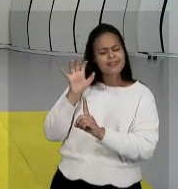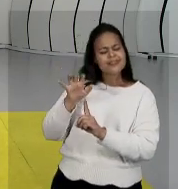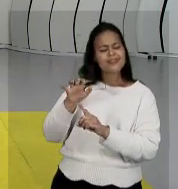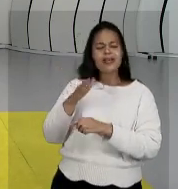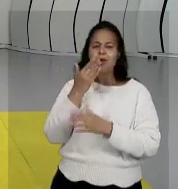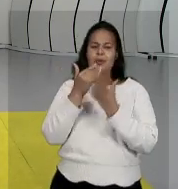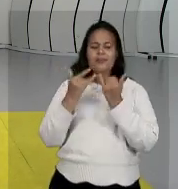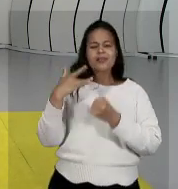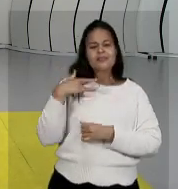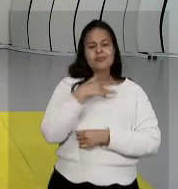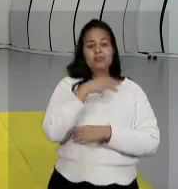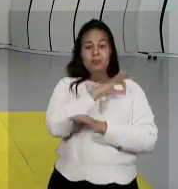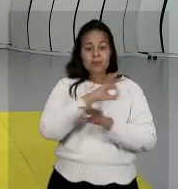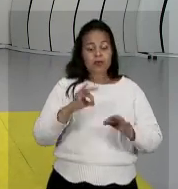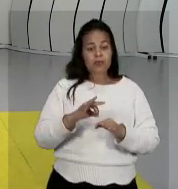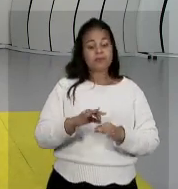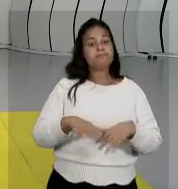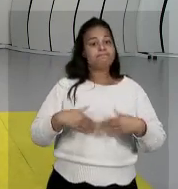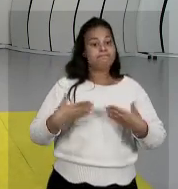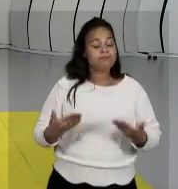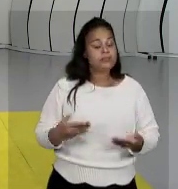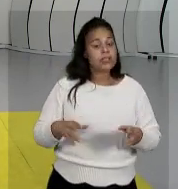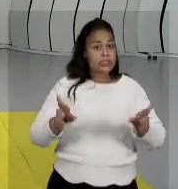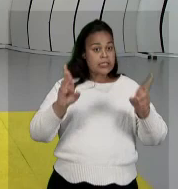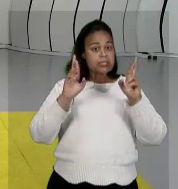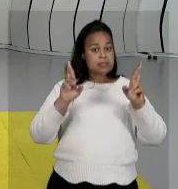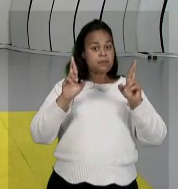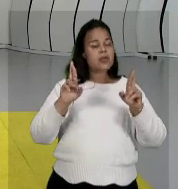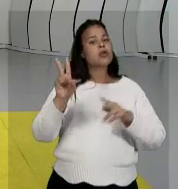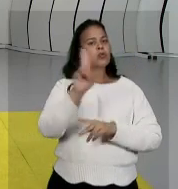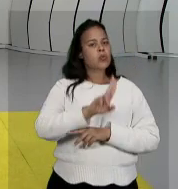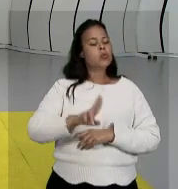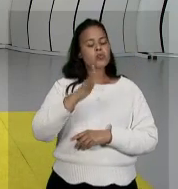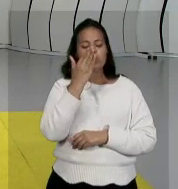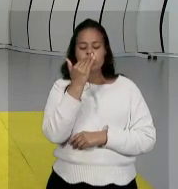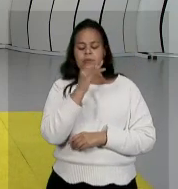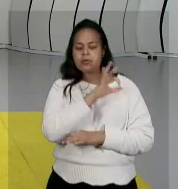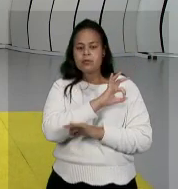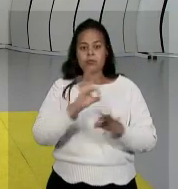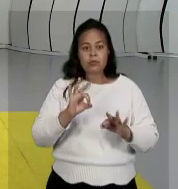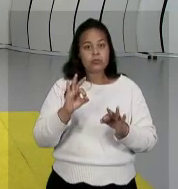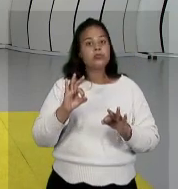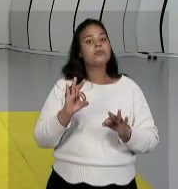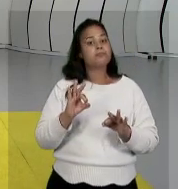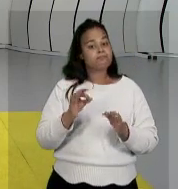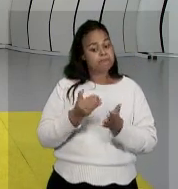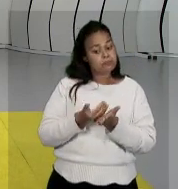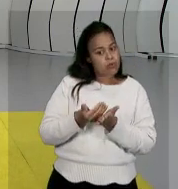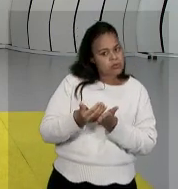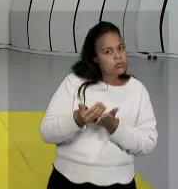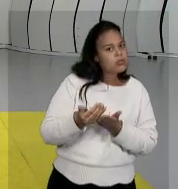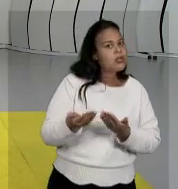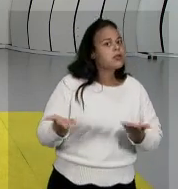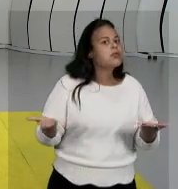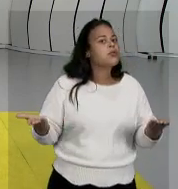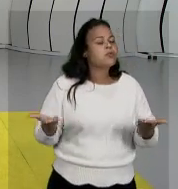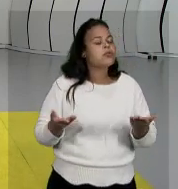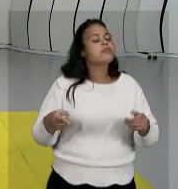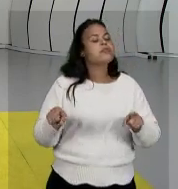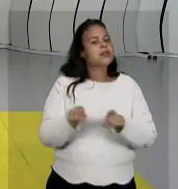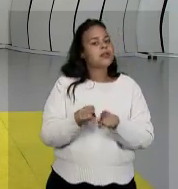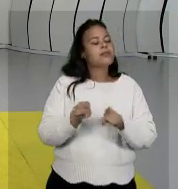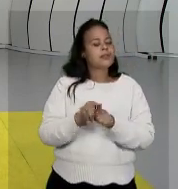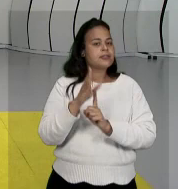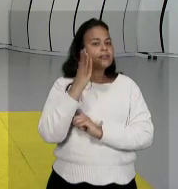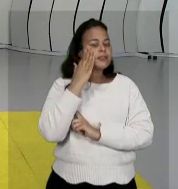despeço de vocês, espero que vocês façam bom uso, né, dos alimentos a partir de hoje e saibam que, sim, se tiver